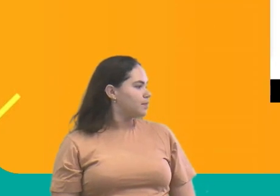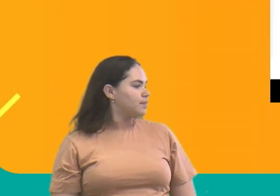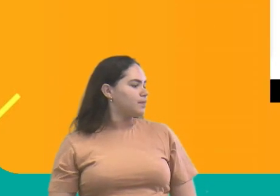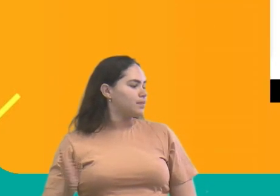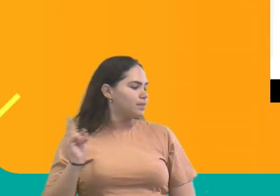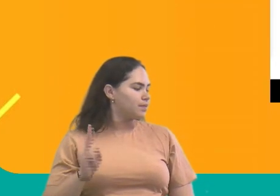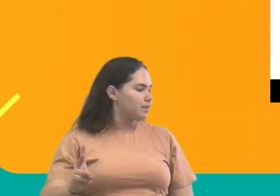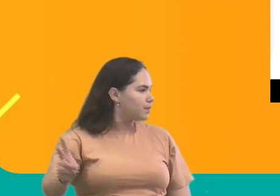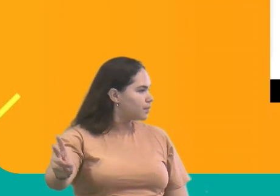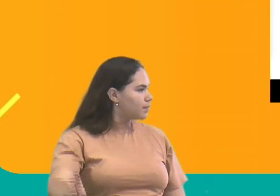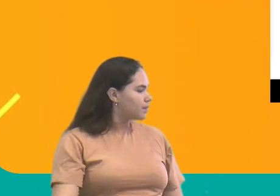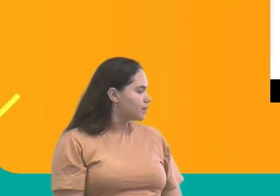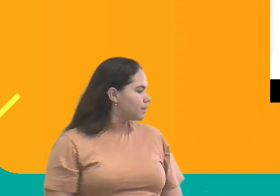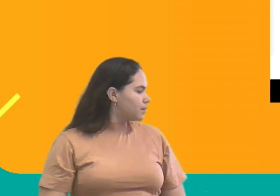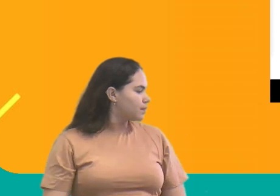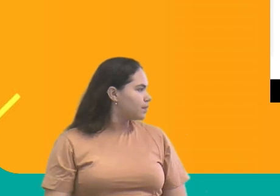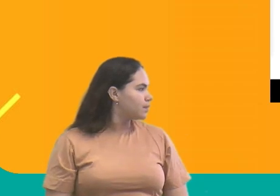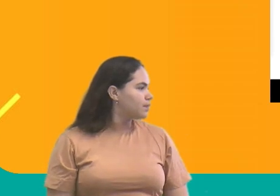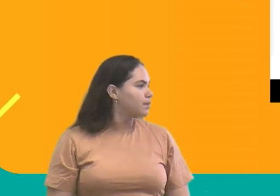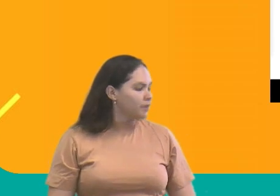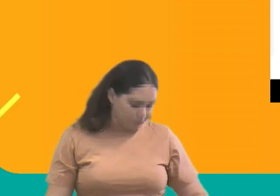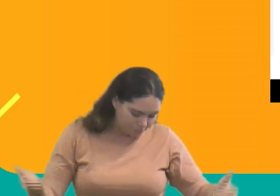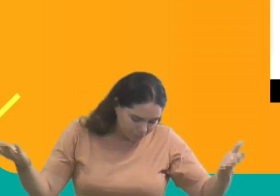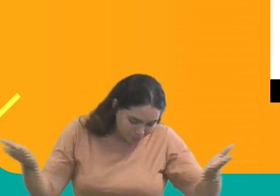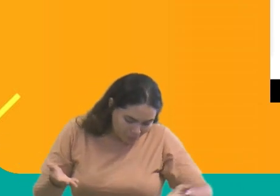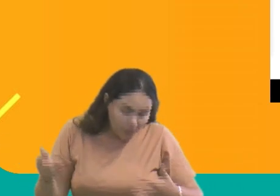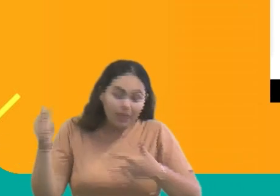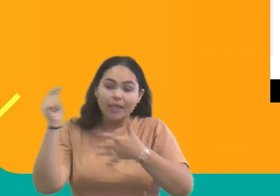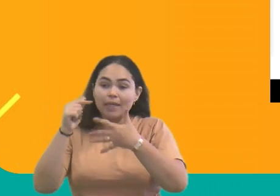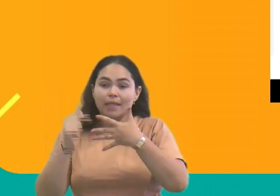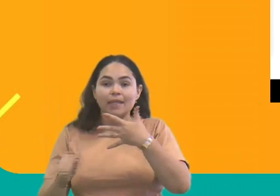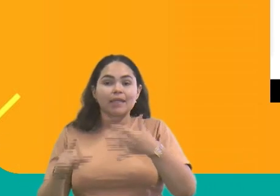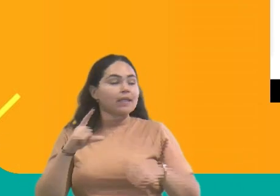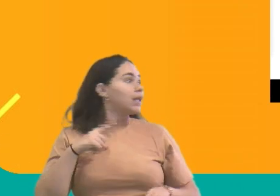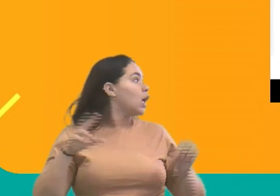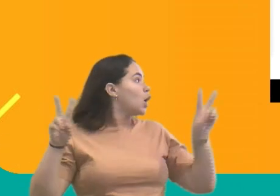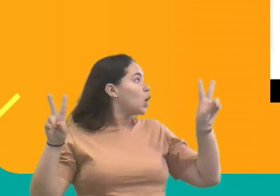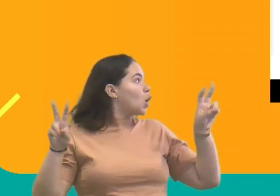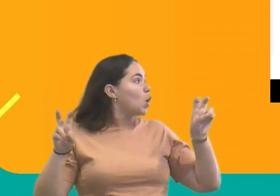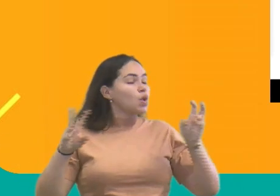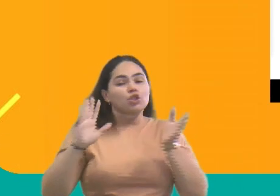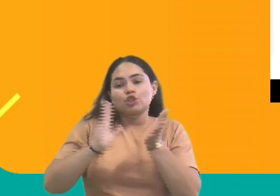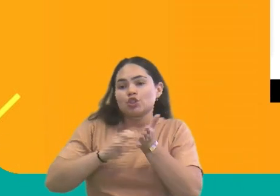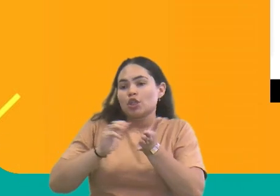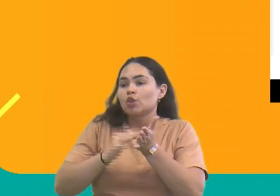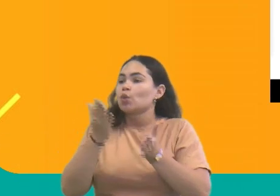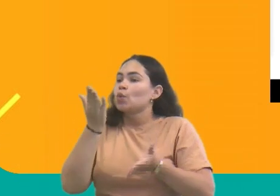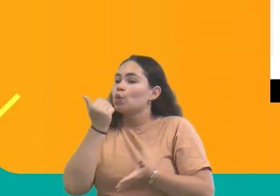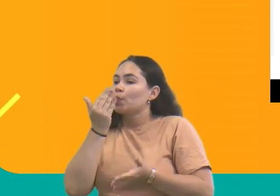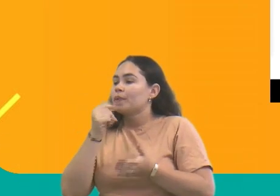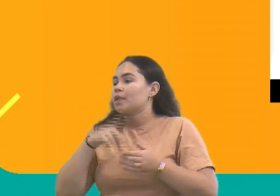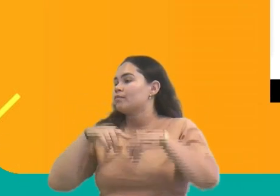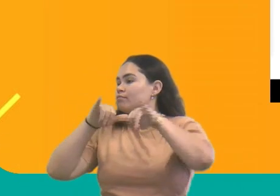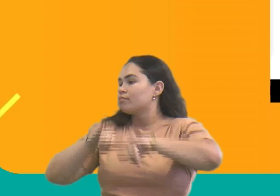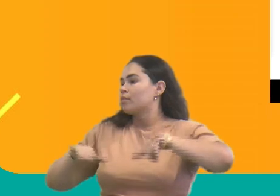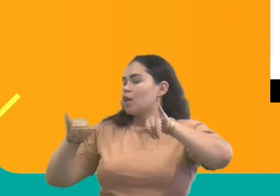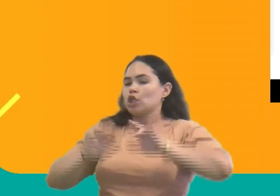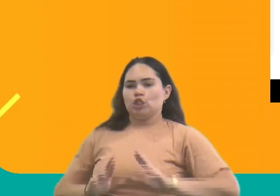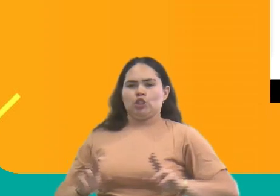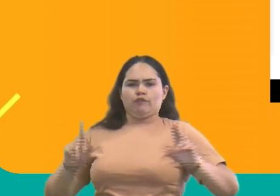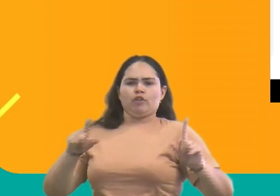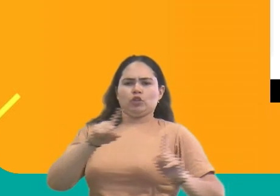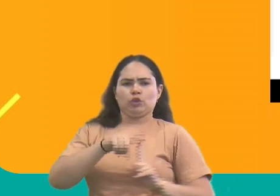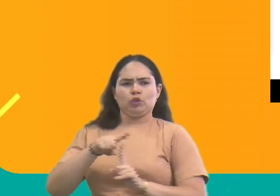Seguimos. Aí a gente vem, né? Atualmente, uma série de dietas alimentares têm sido divulgadas como mais diferentes